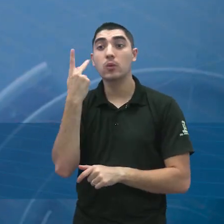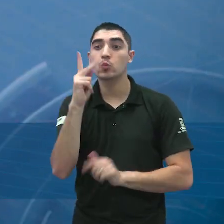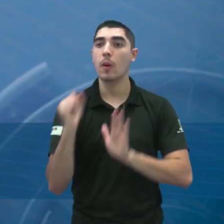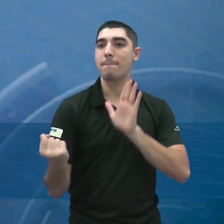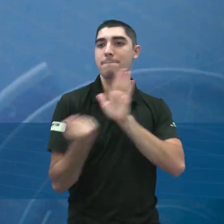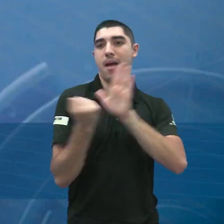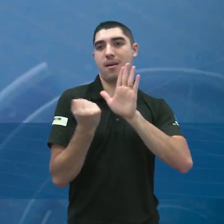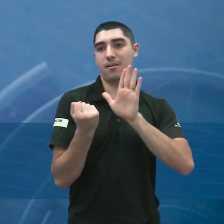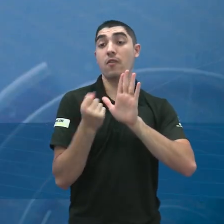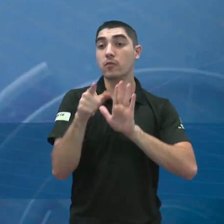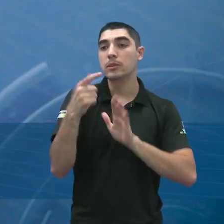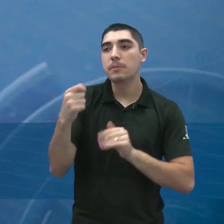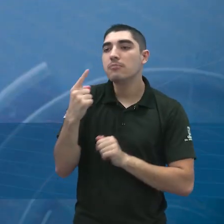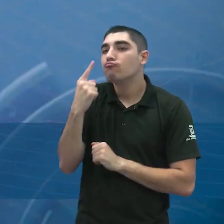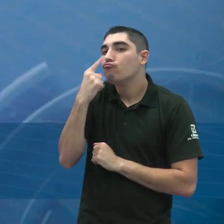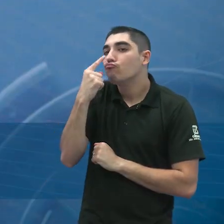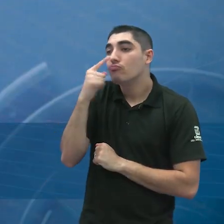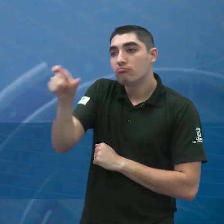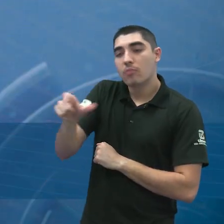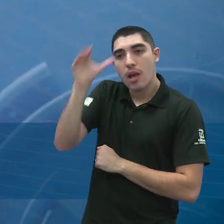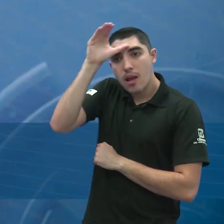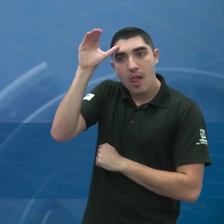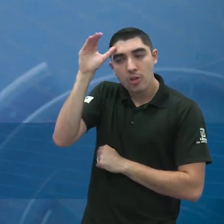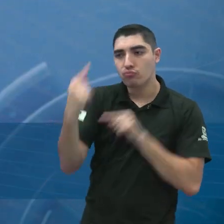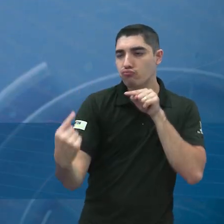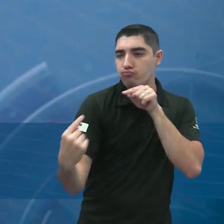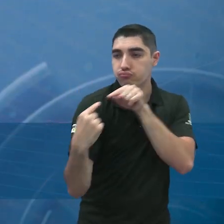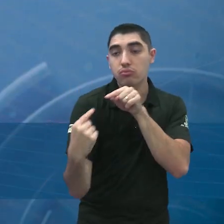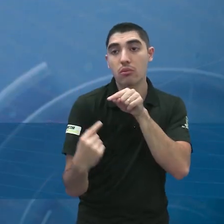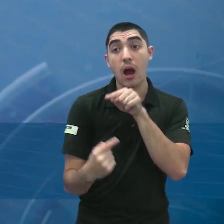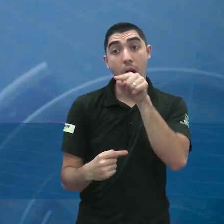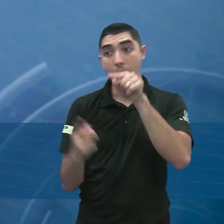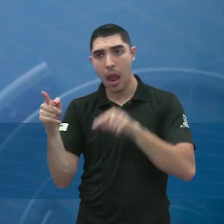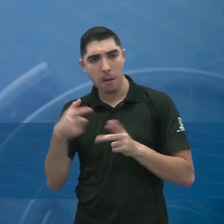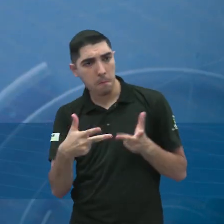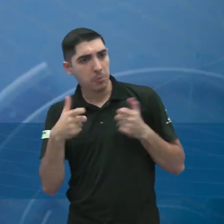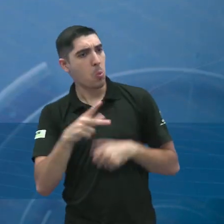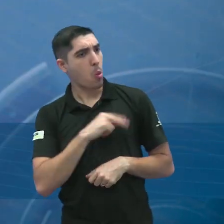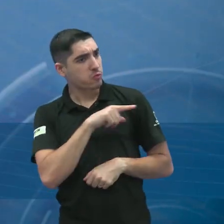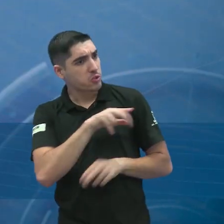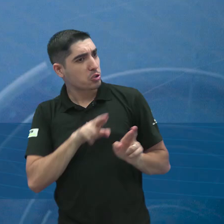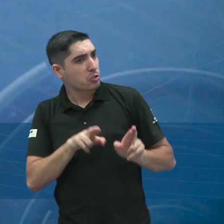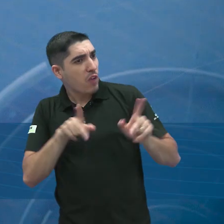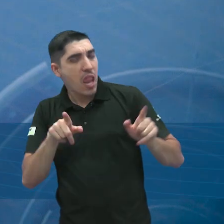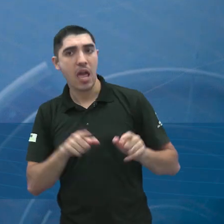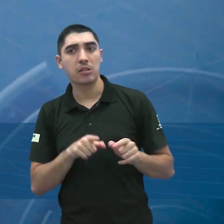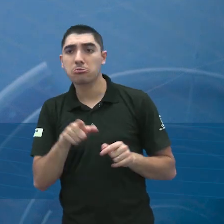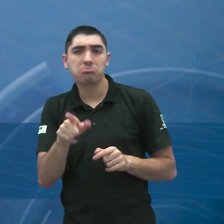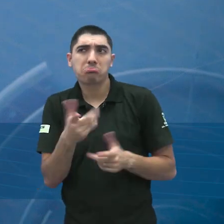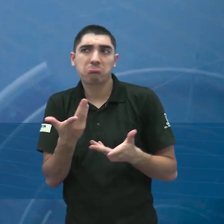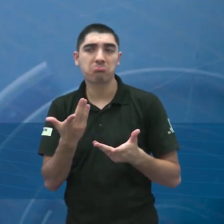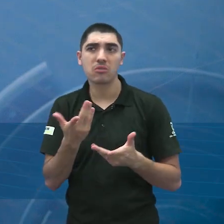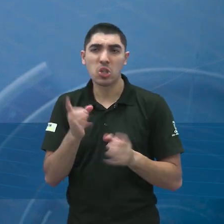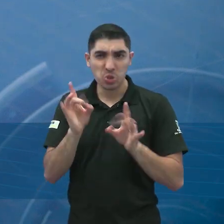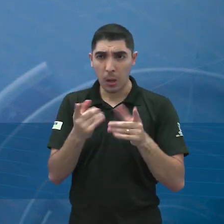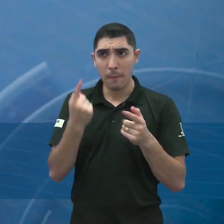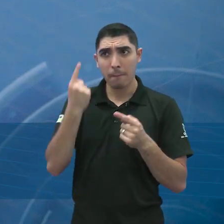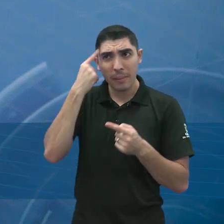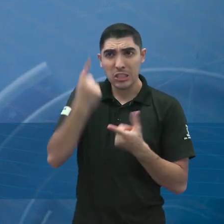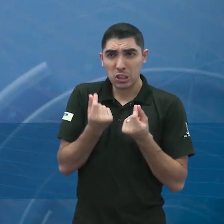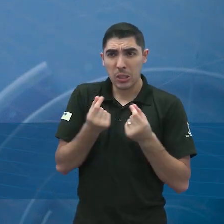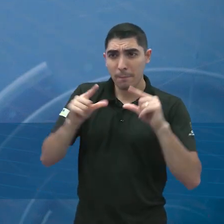marca, criar um relacionamento com o seu público e você conseguir se diferenciar não só por preço, e sim por um apelo, talvez